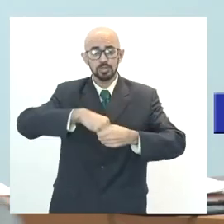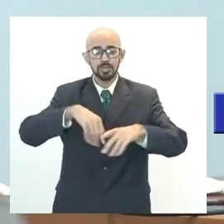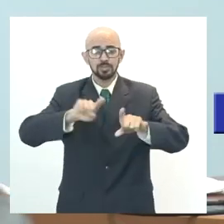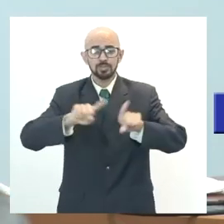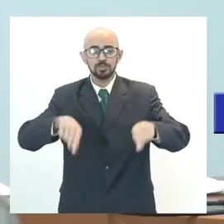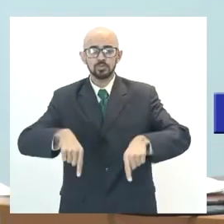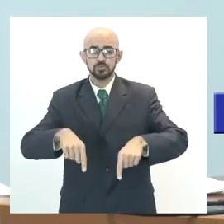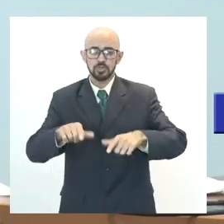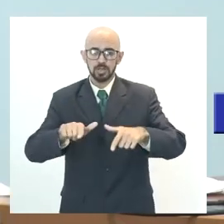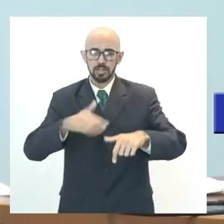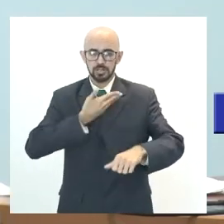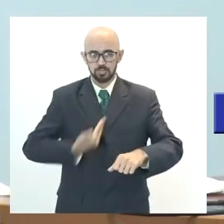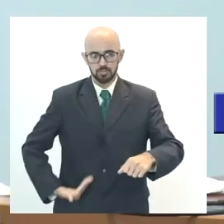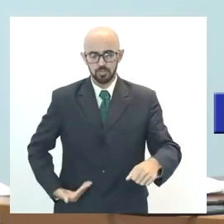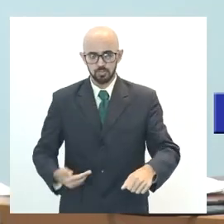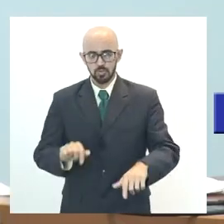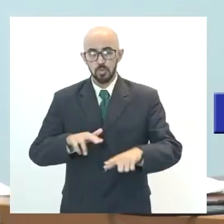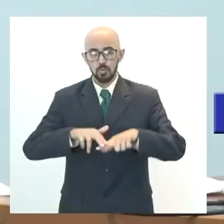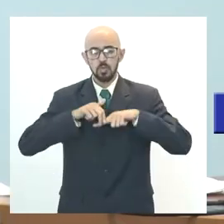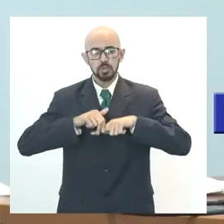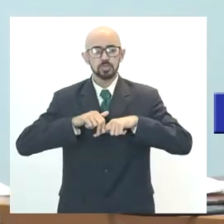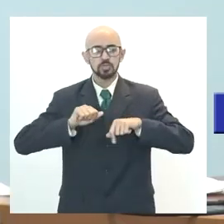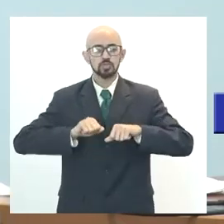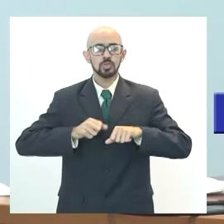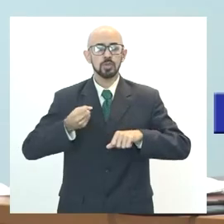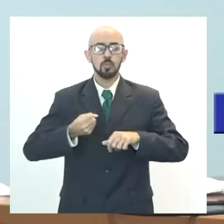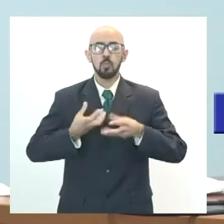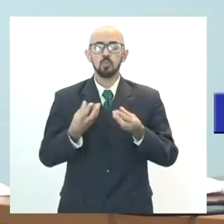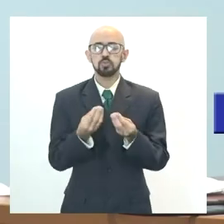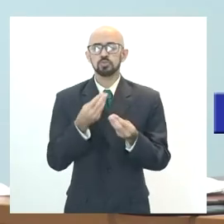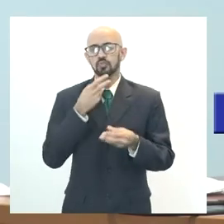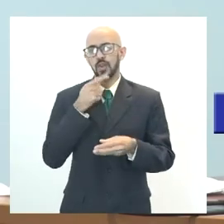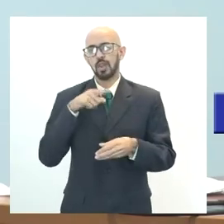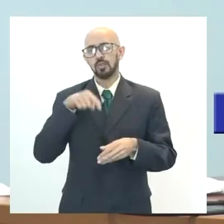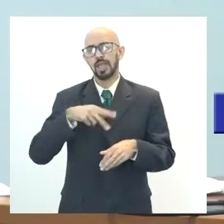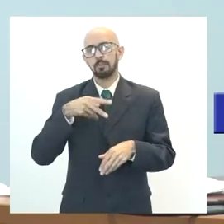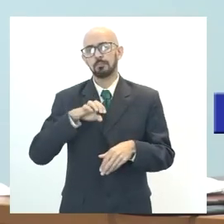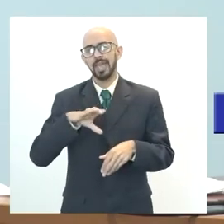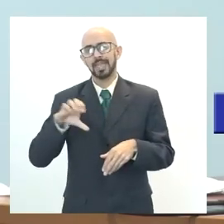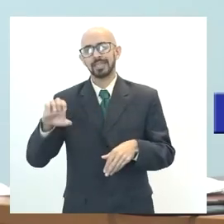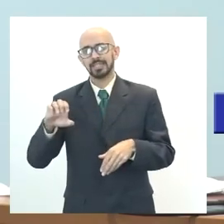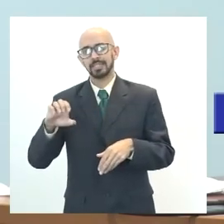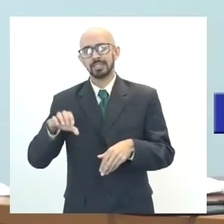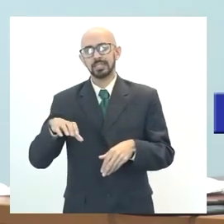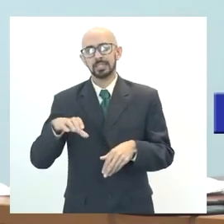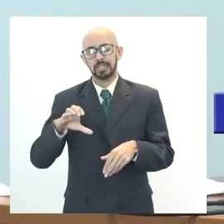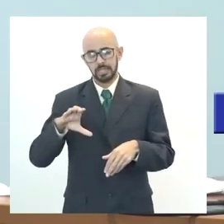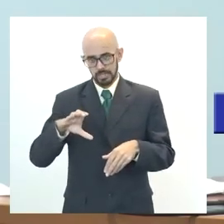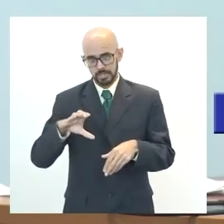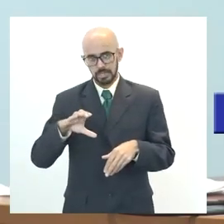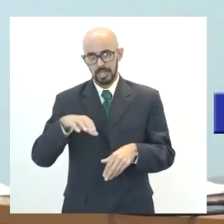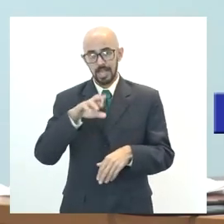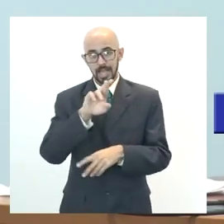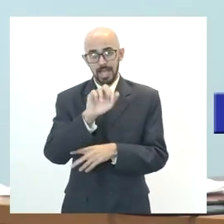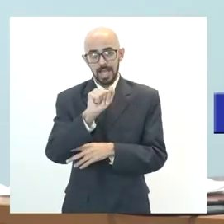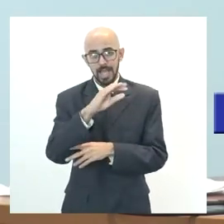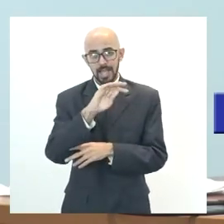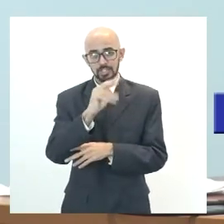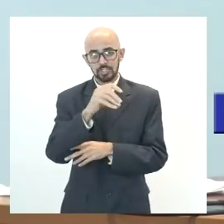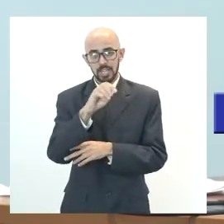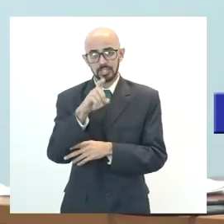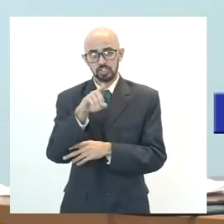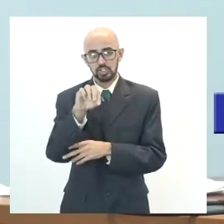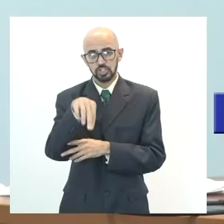por isso que muitos dizem que a ser até que da cachadinha porque Servidor Público concursado com